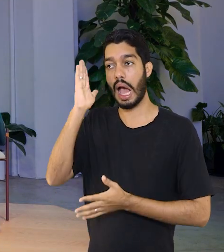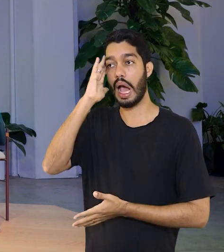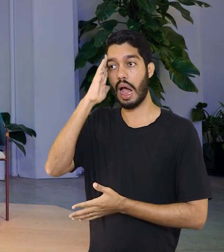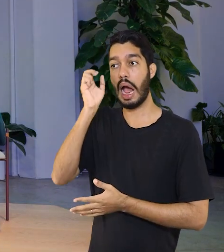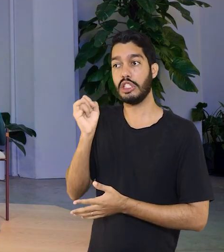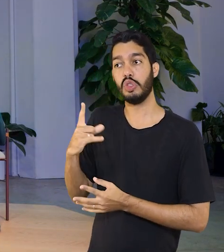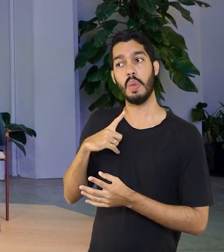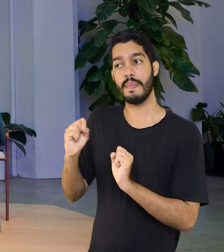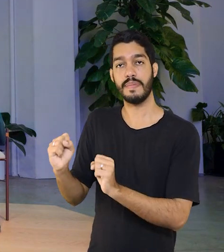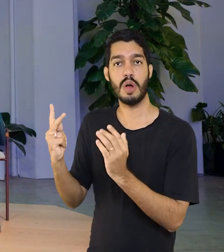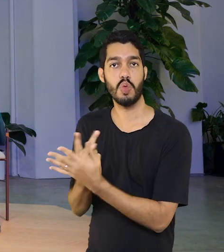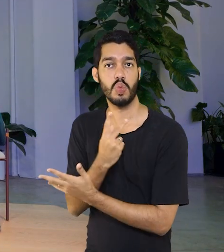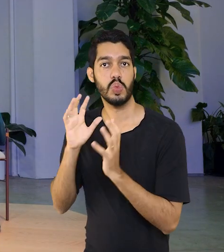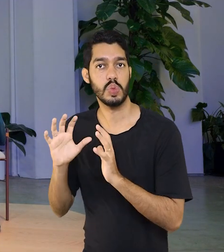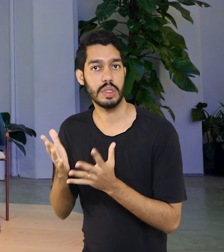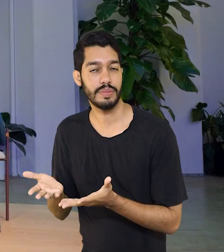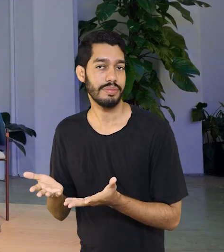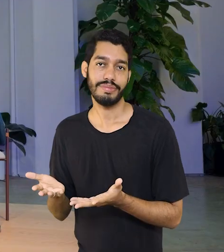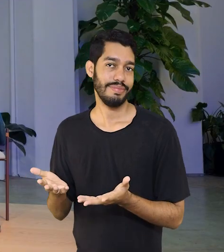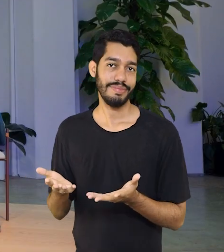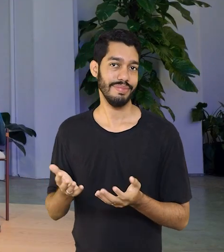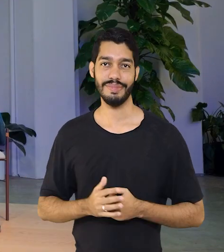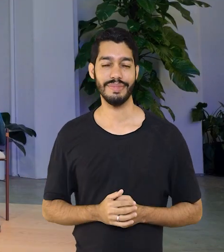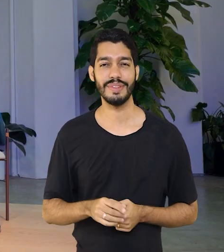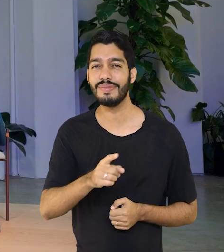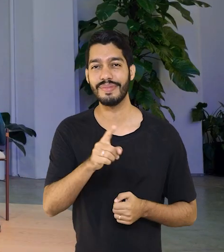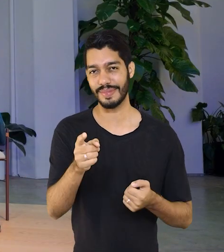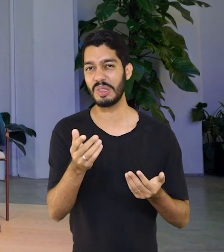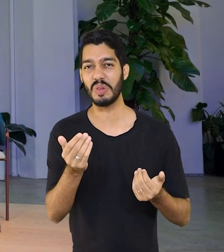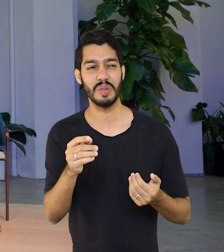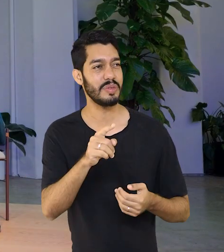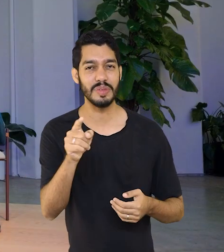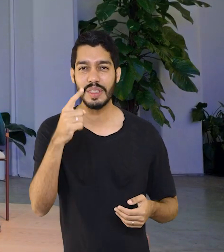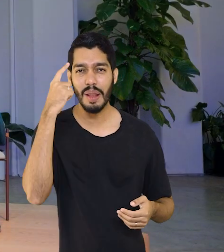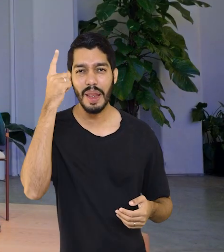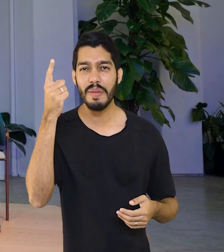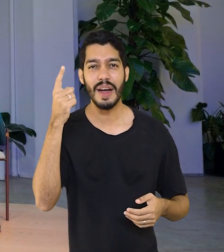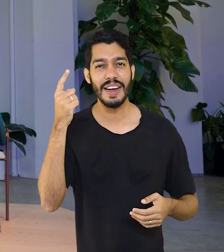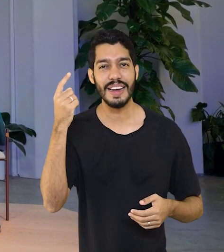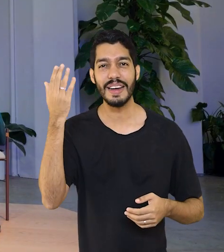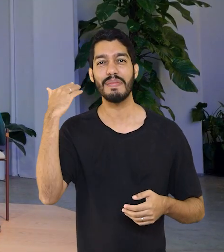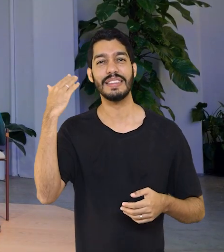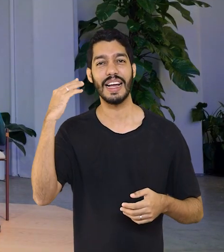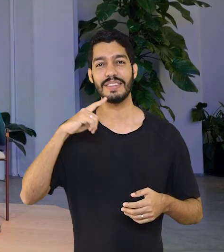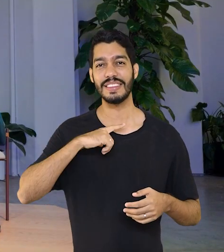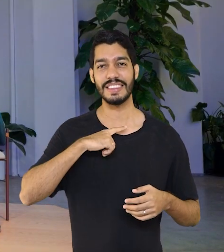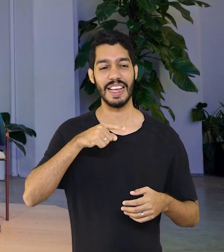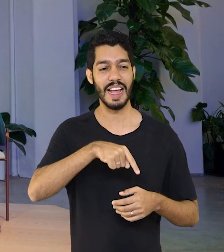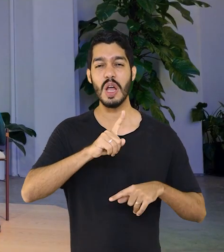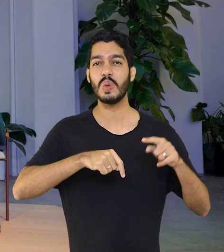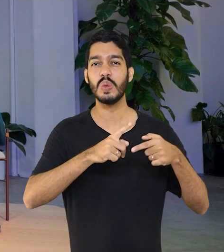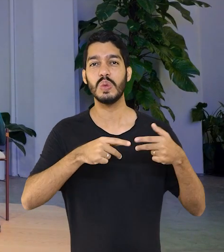imaginar que você é como um caleidoscópio. Isso é igual, sabe, vocês são muito jovens. Alguém lembra daquele caleidoscópio